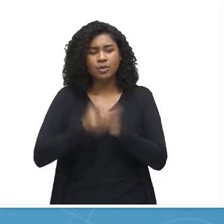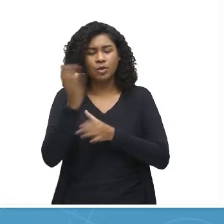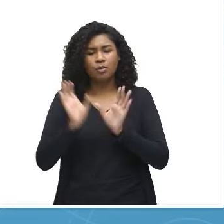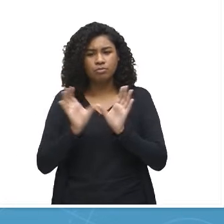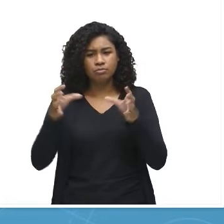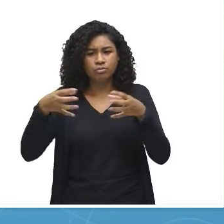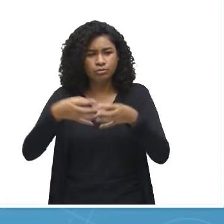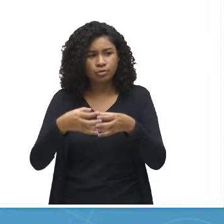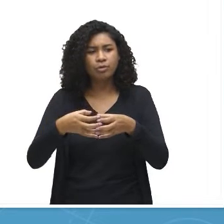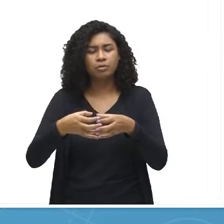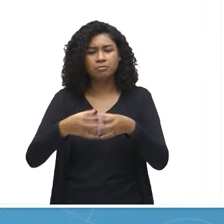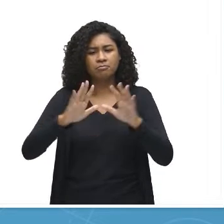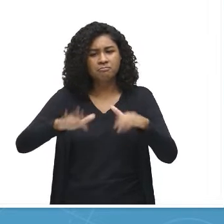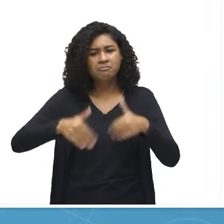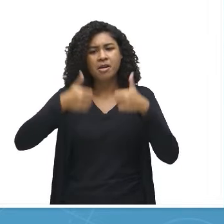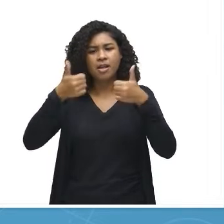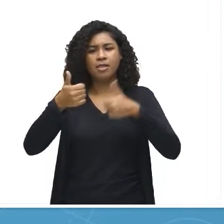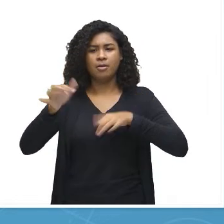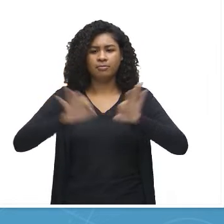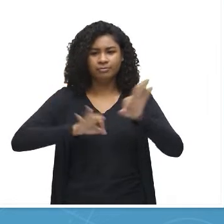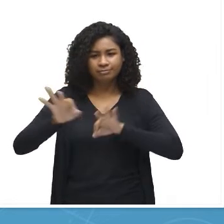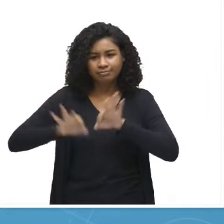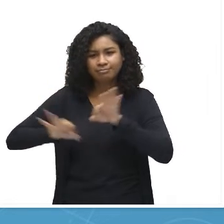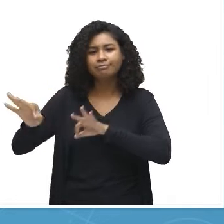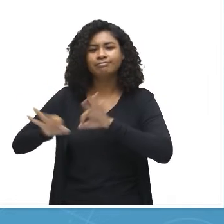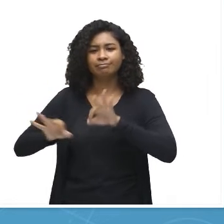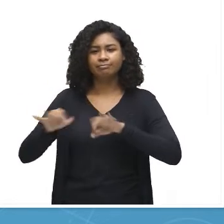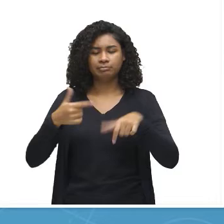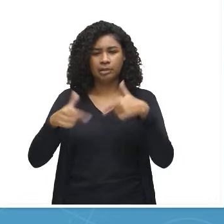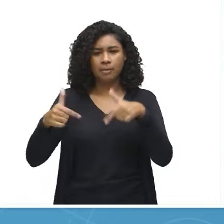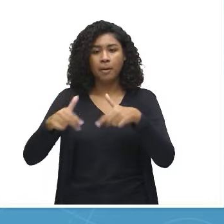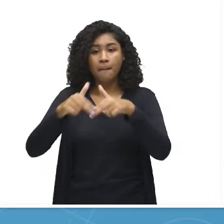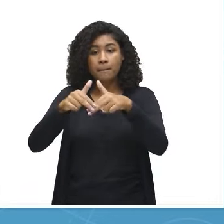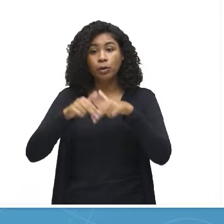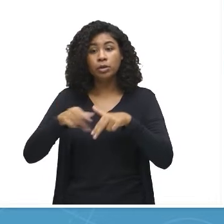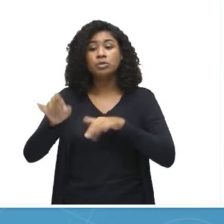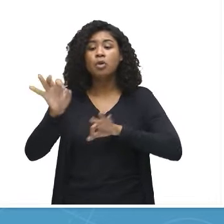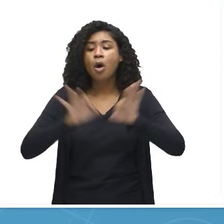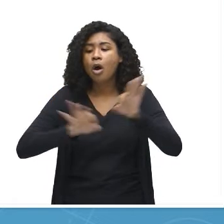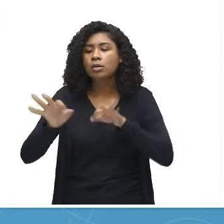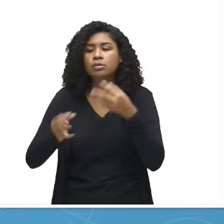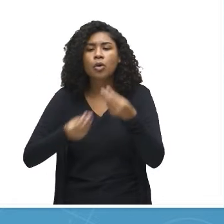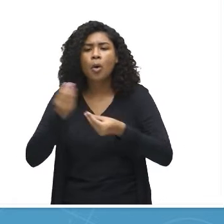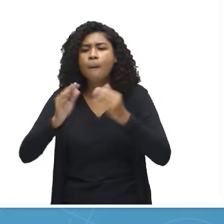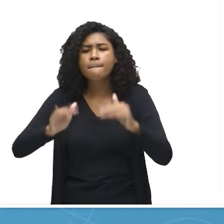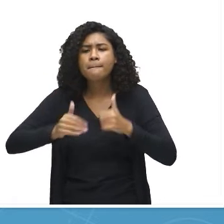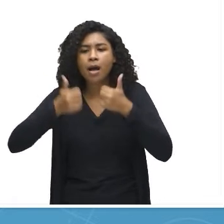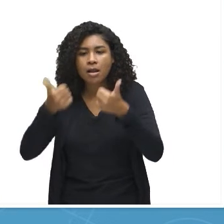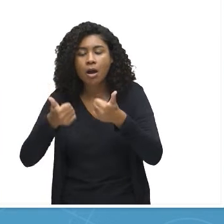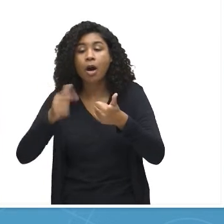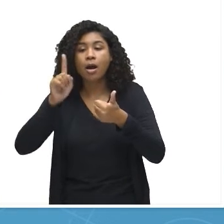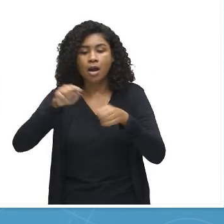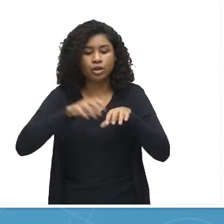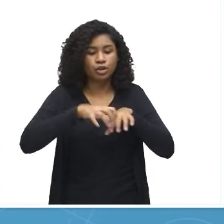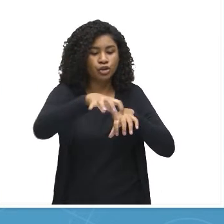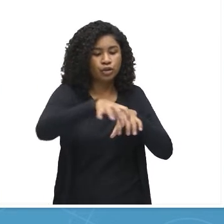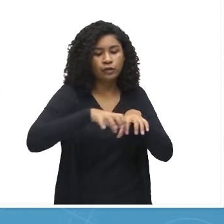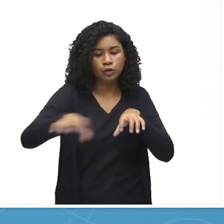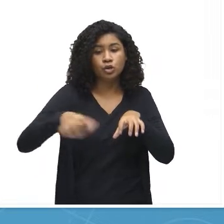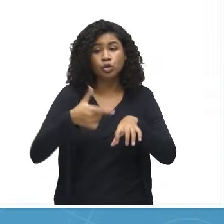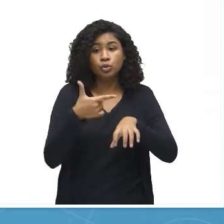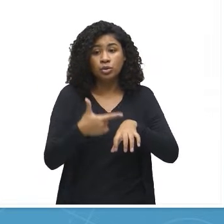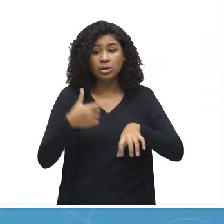ele vai dividir o território em 250 condados, marcas e ducados,